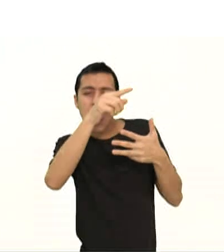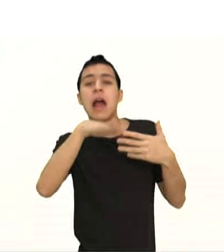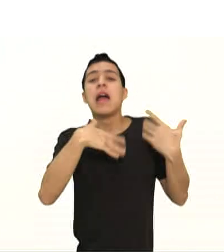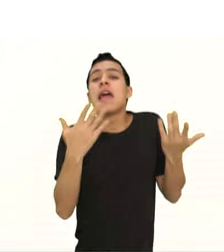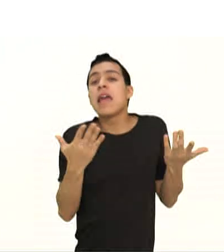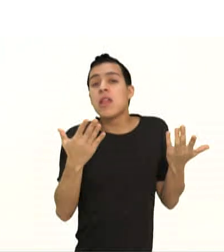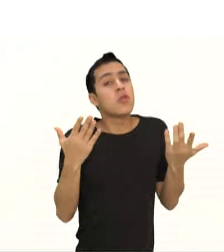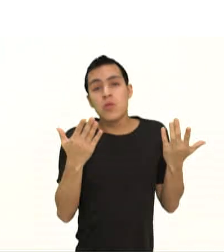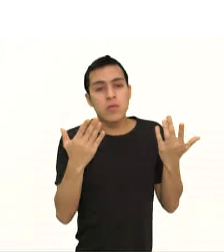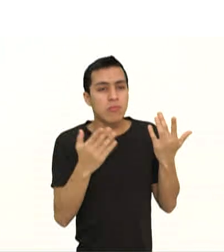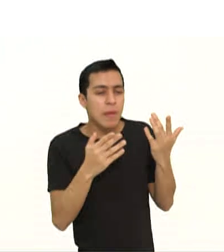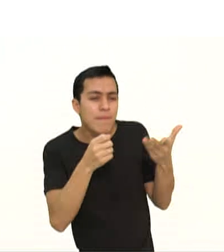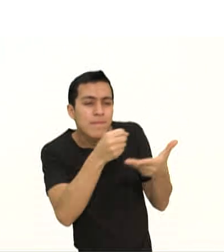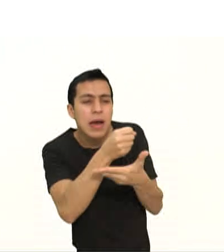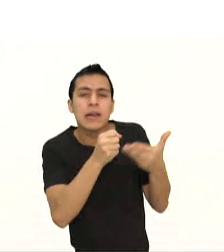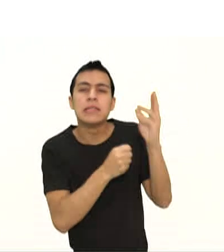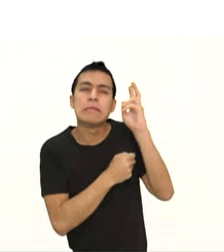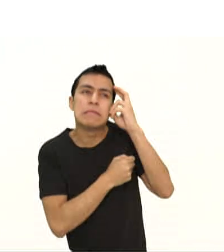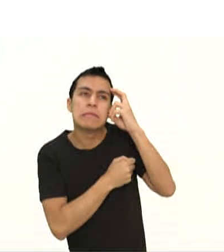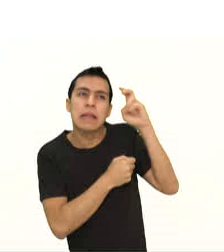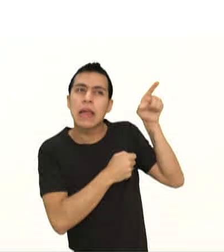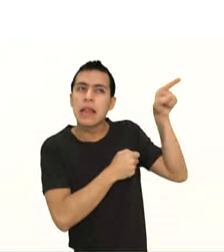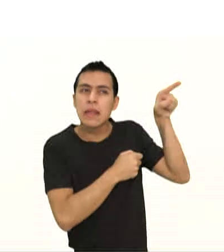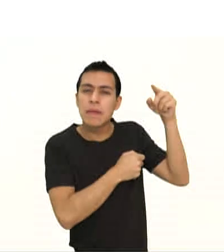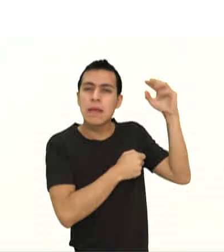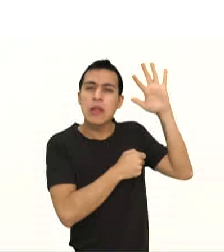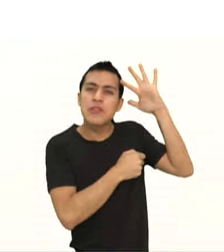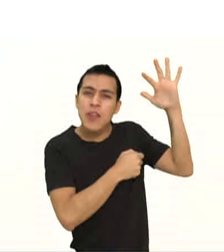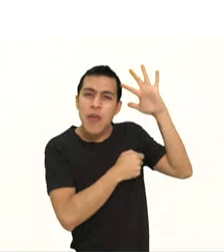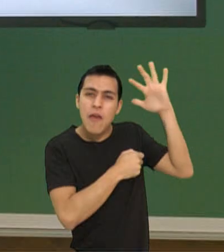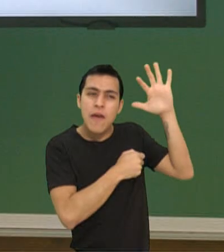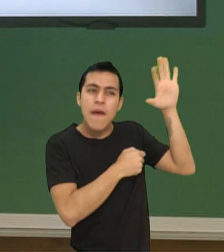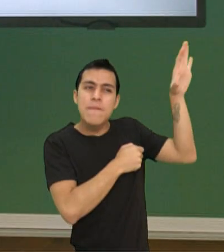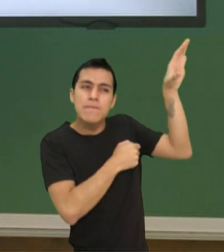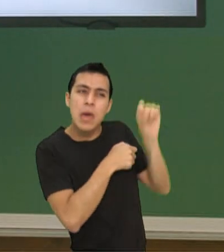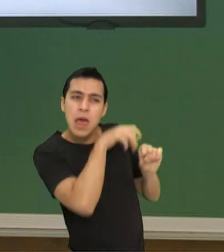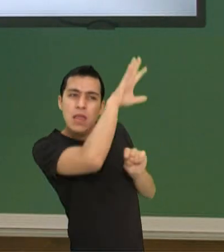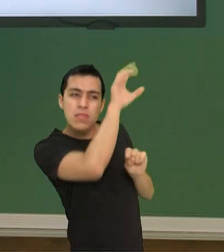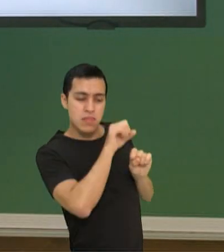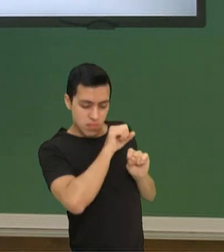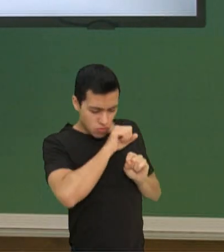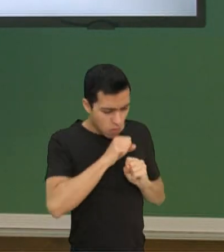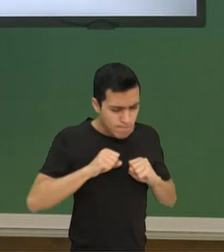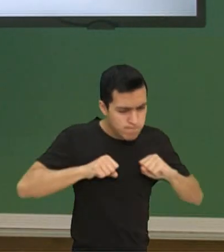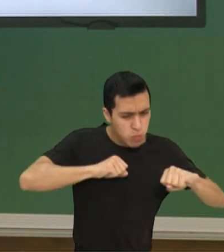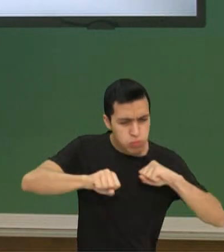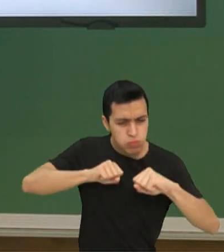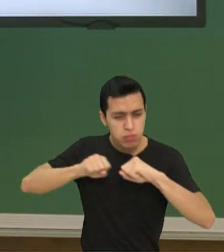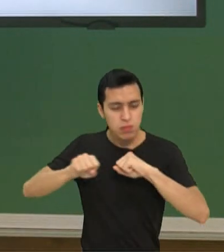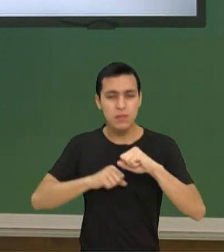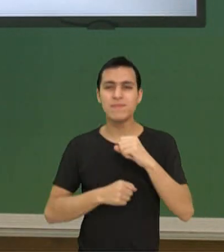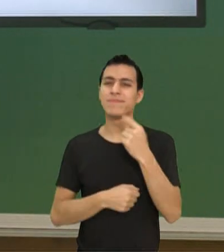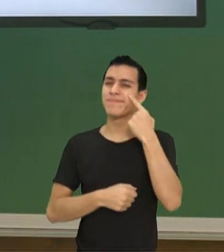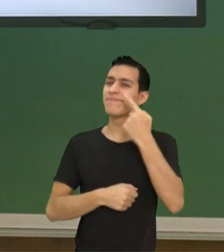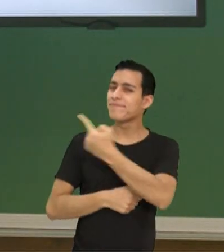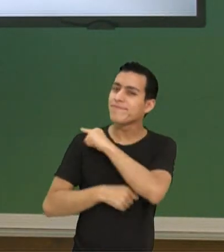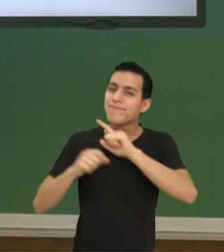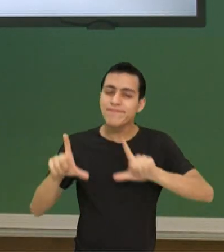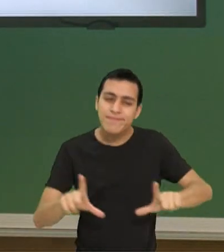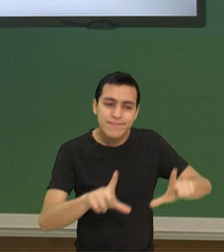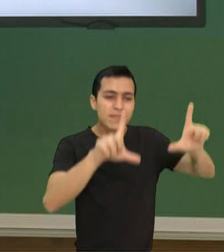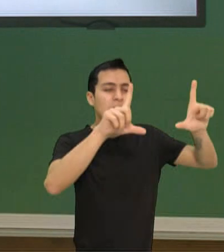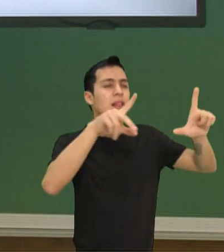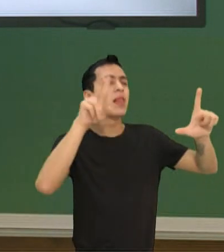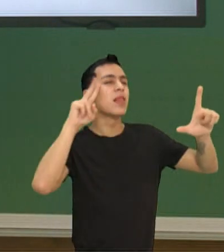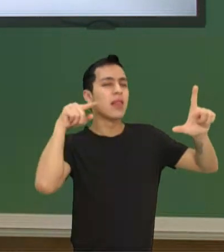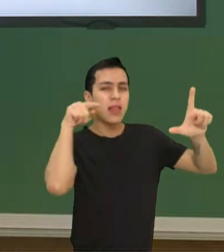numa intelectualidade, né, num tipo de pensamento. Então a gente tem aqui a lembrança do iluminismo, né, a lembrança, né,